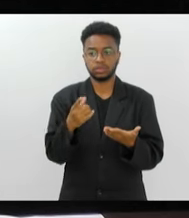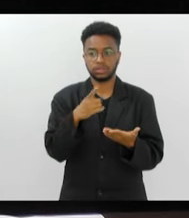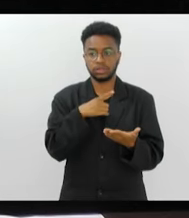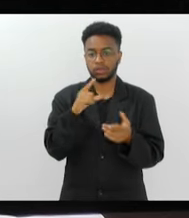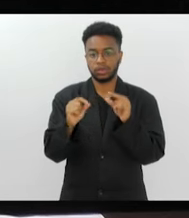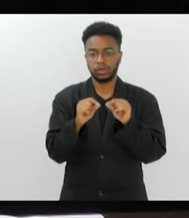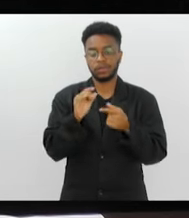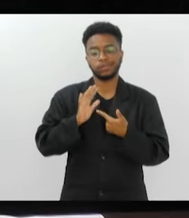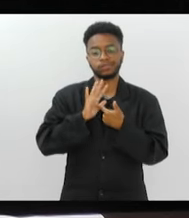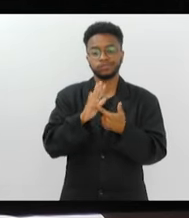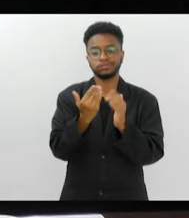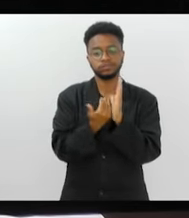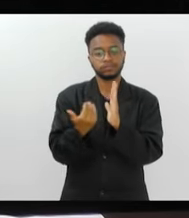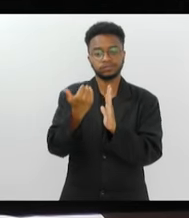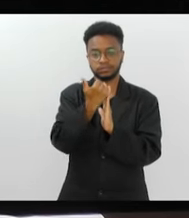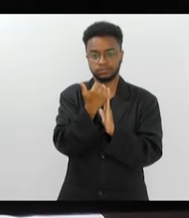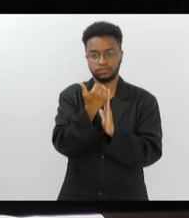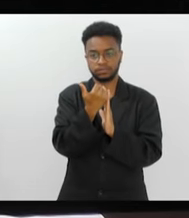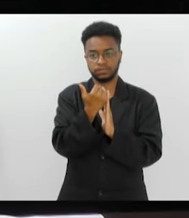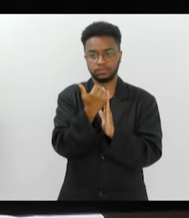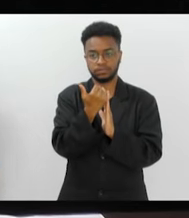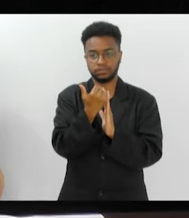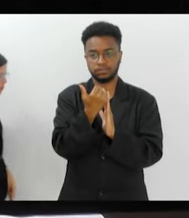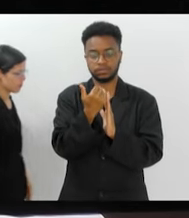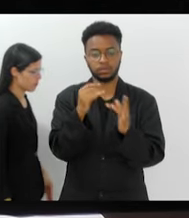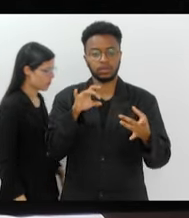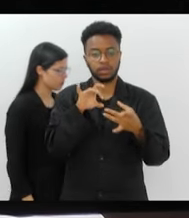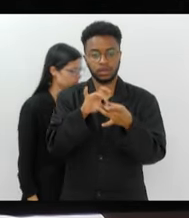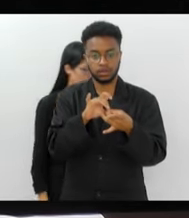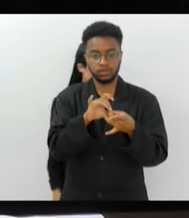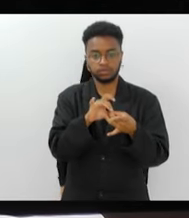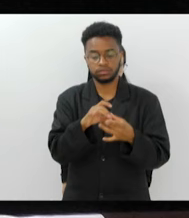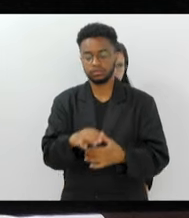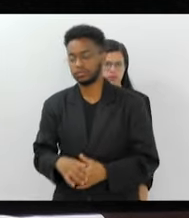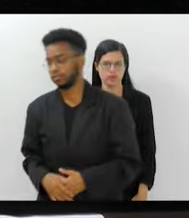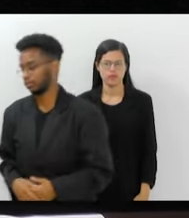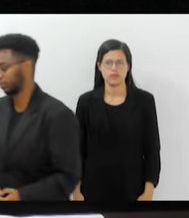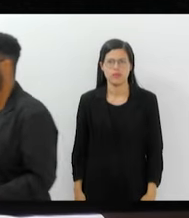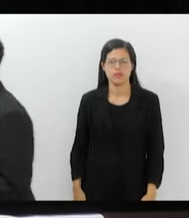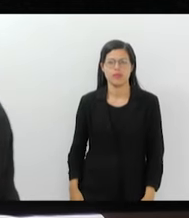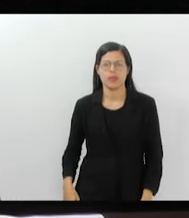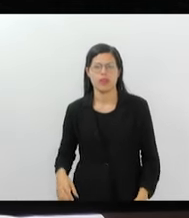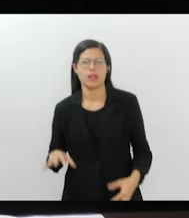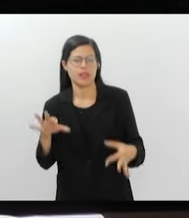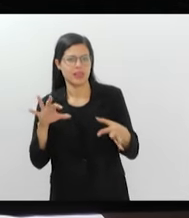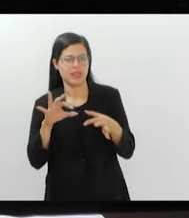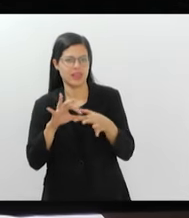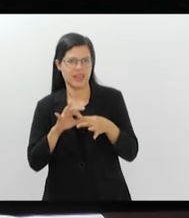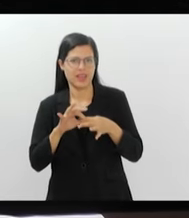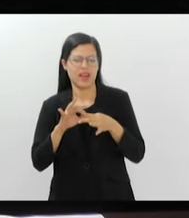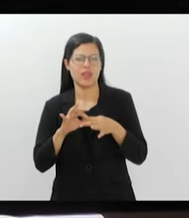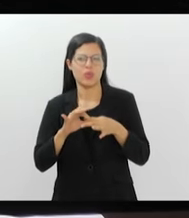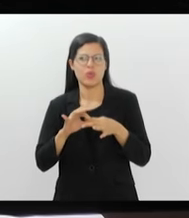mais aparecem equipamentos ligados a uma metropolização